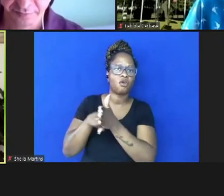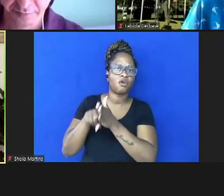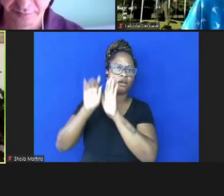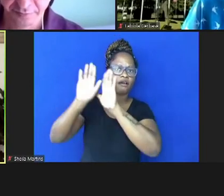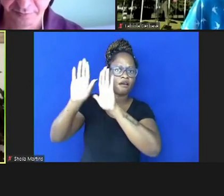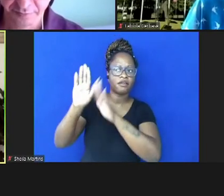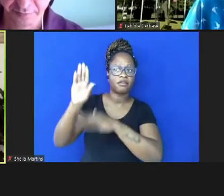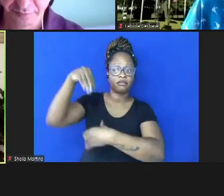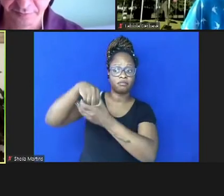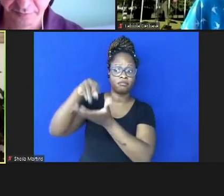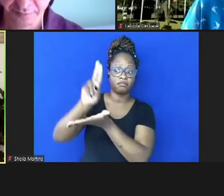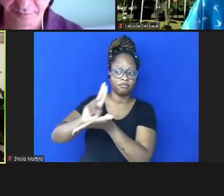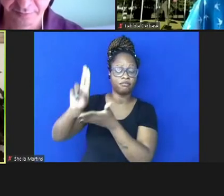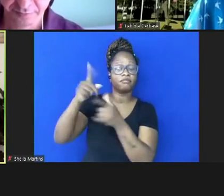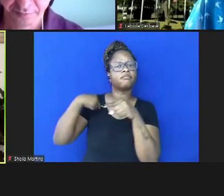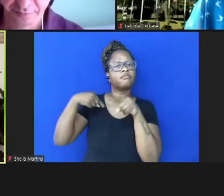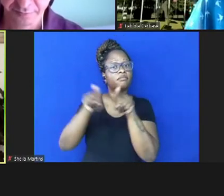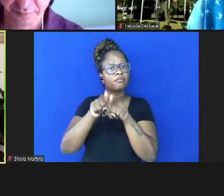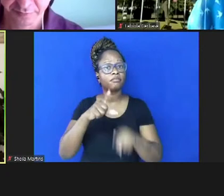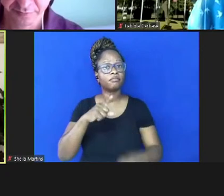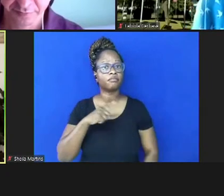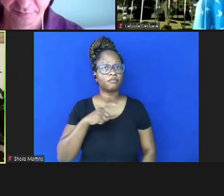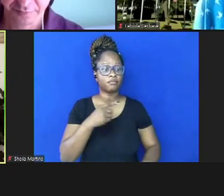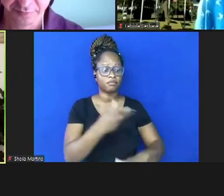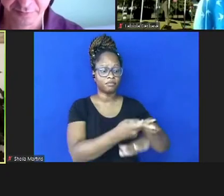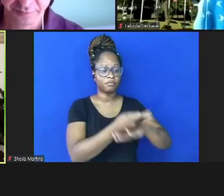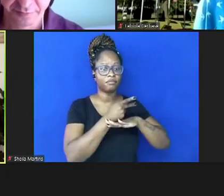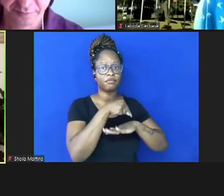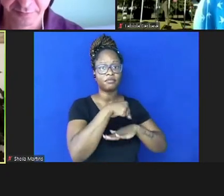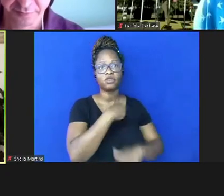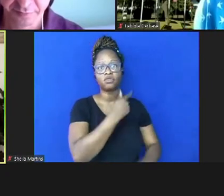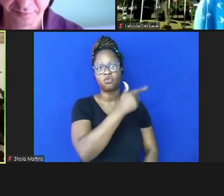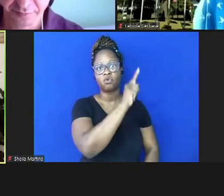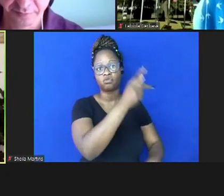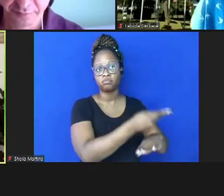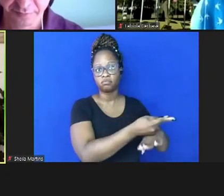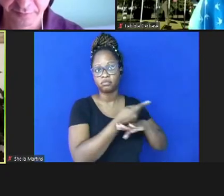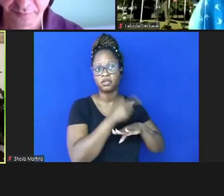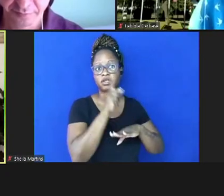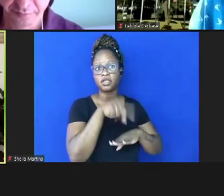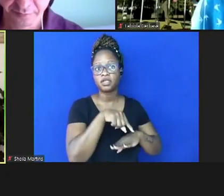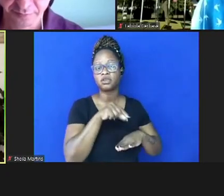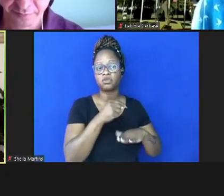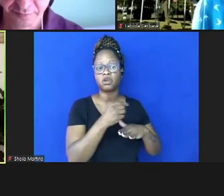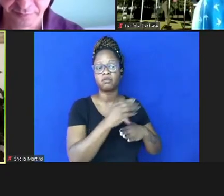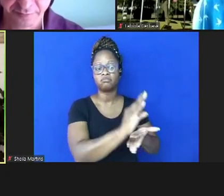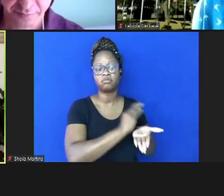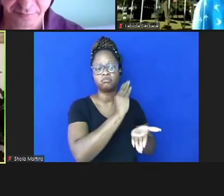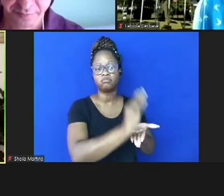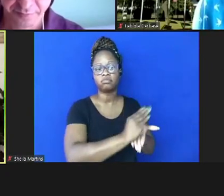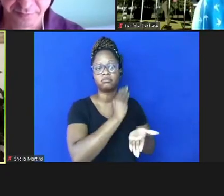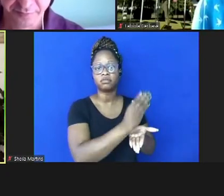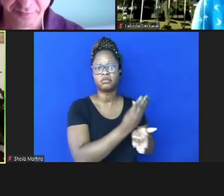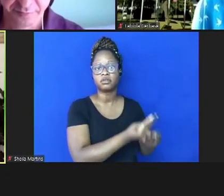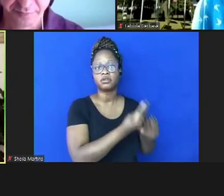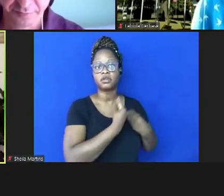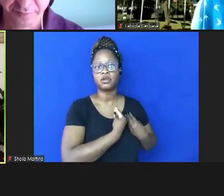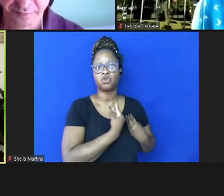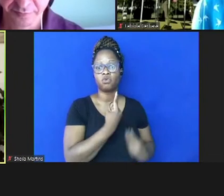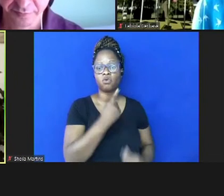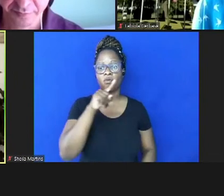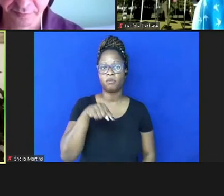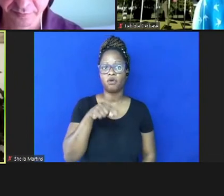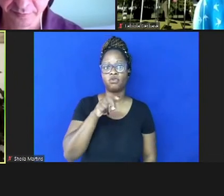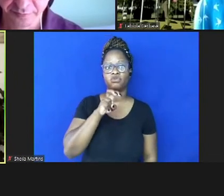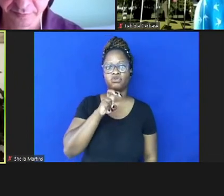universidade. Também tem o Sofia Kovalevskaya Award, que é um auxílio que oferece 1,65 milhões de euros,